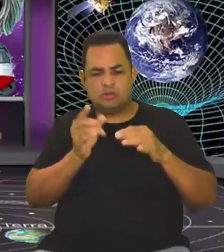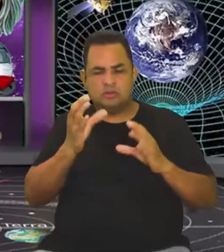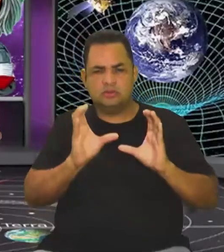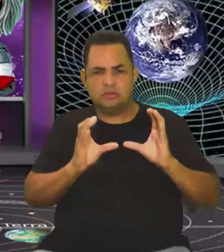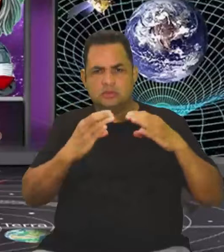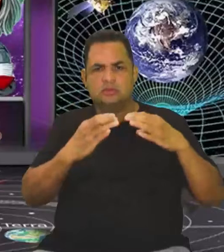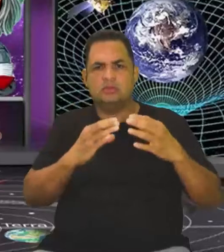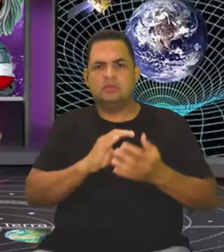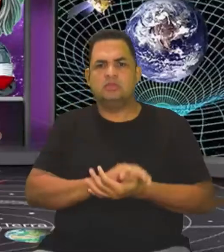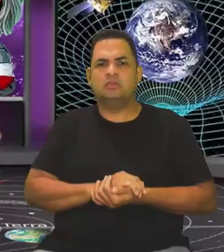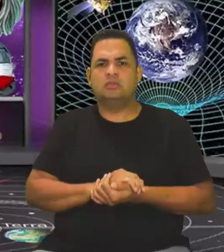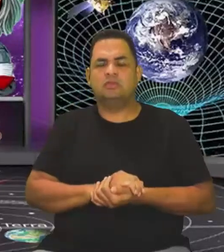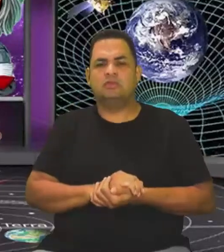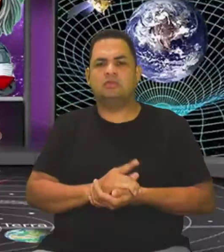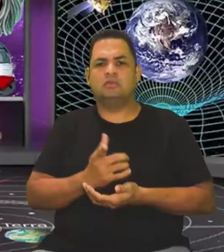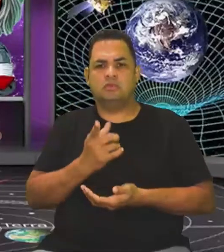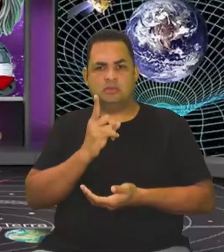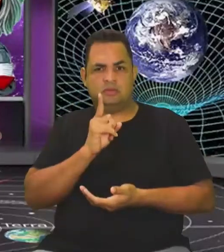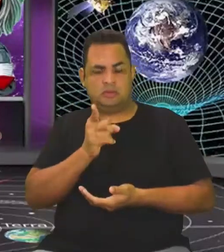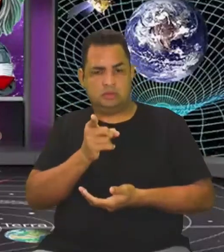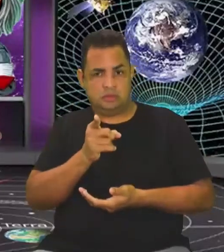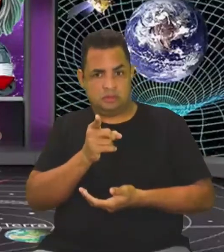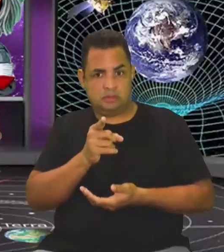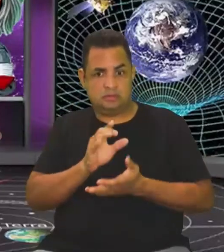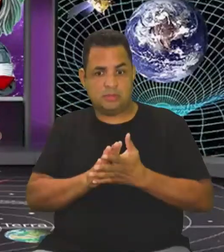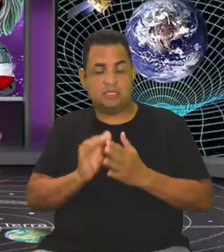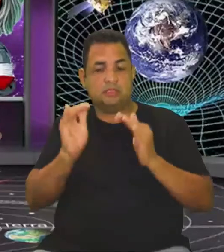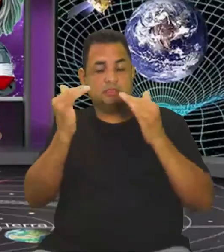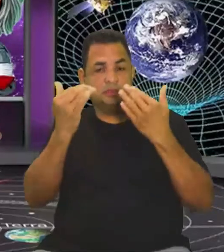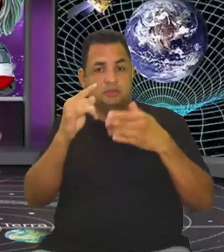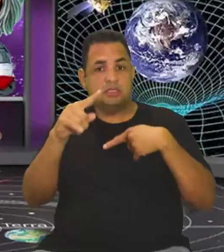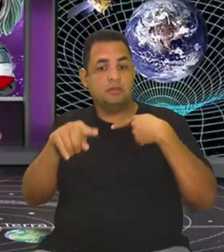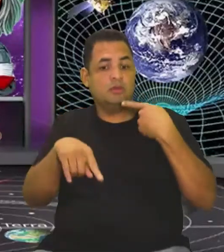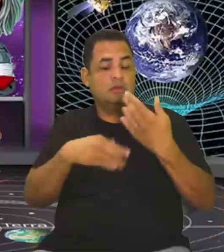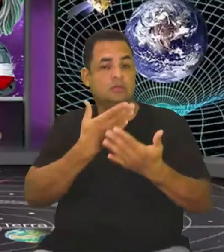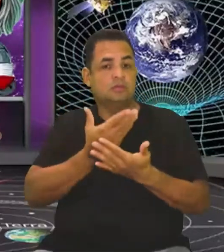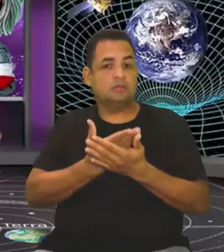gostar, tá? Galerinha, olha só, se liga que na próxima